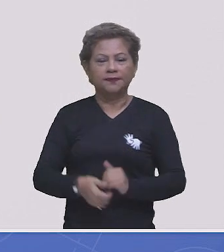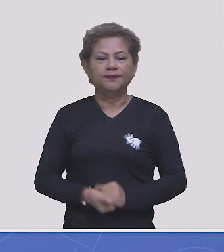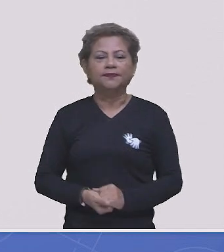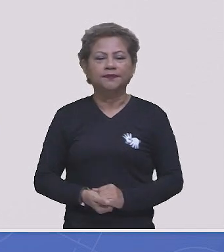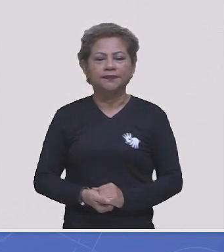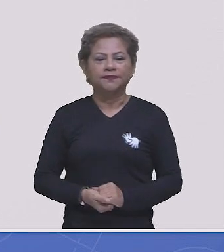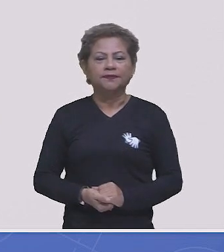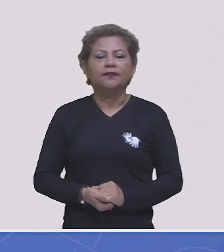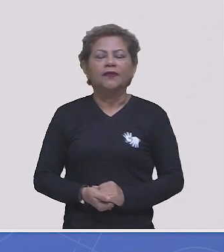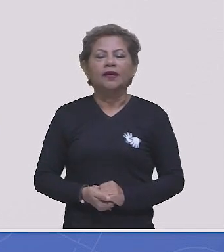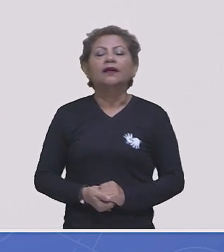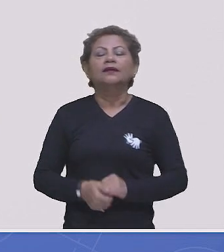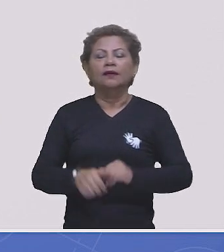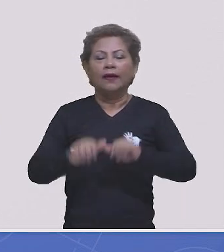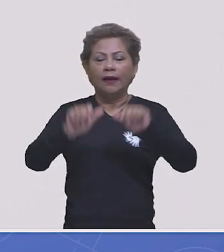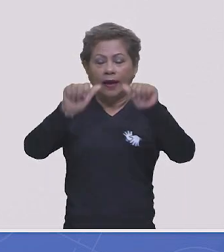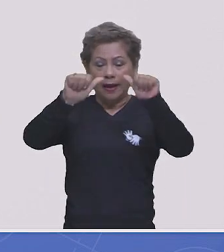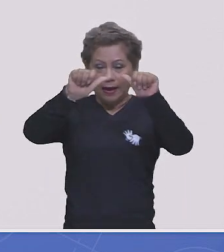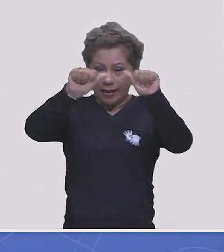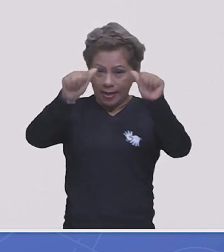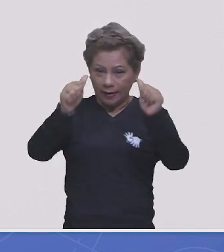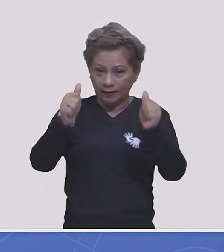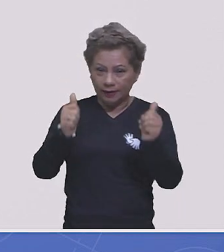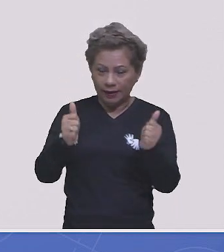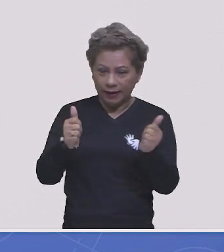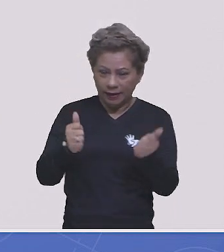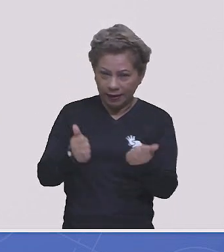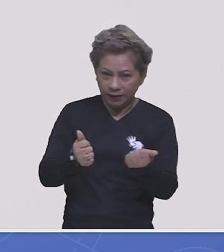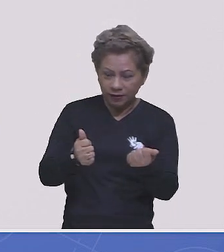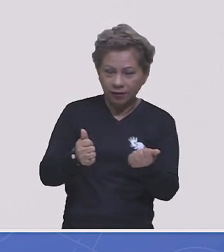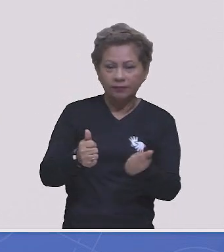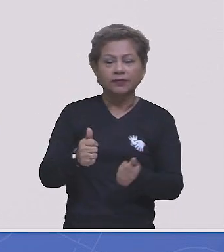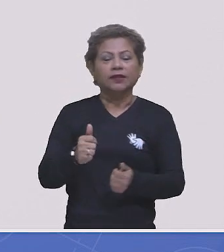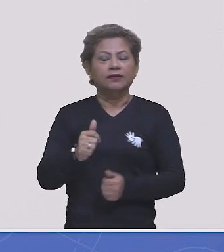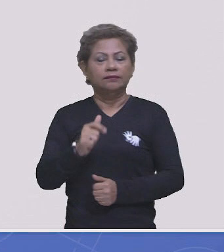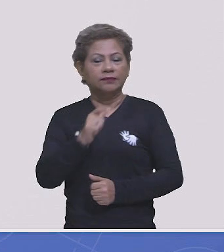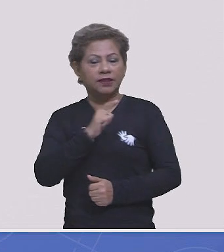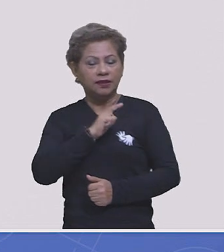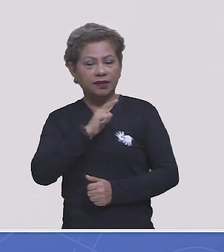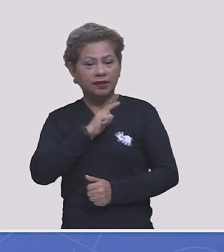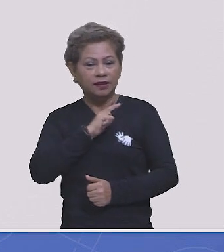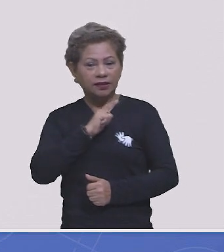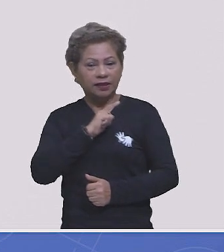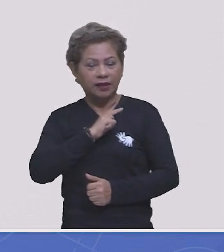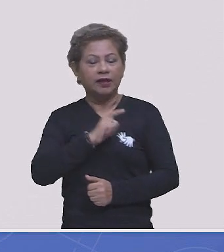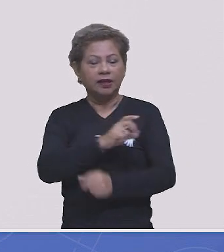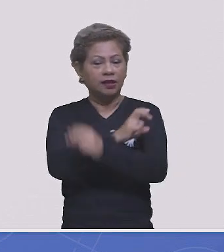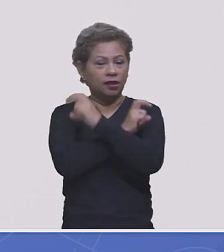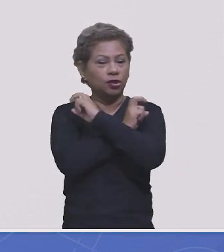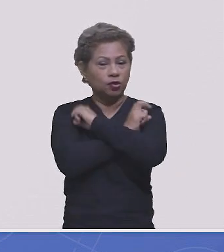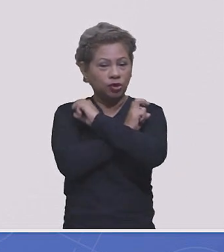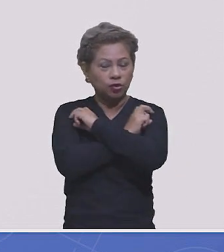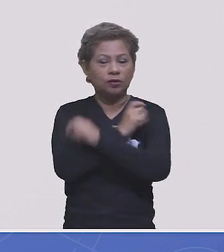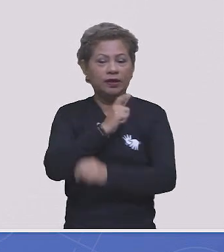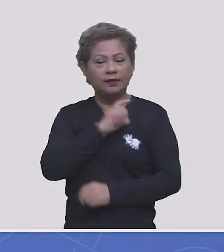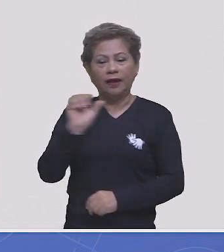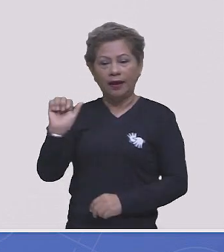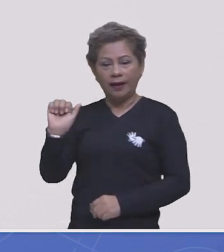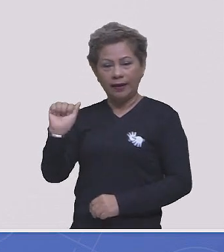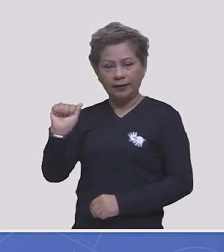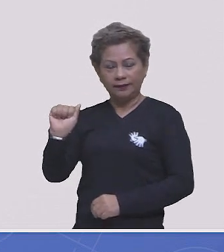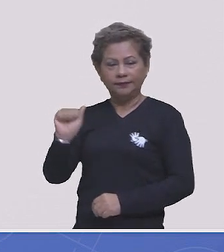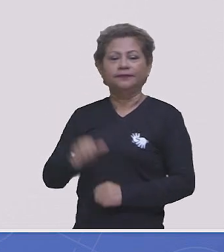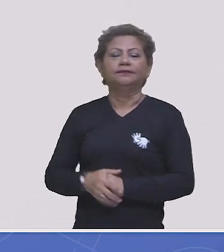Sobre a arte egípcia, é incorreto afirmar. Aí a gente tem a alternativa A. As